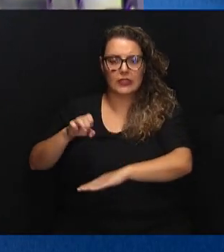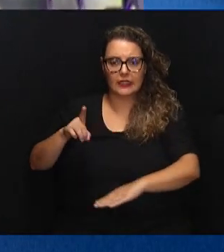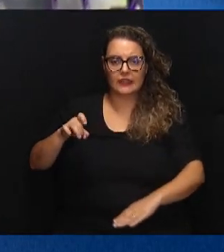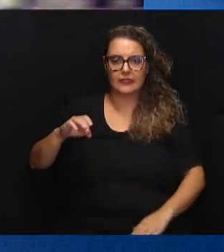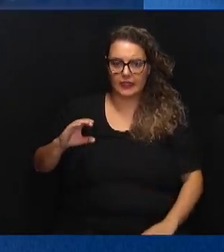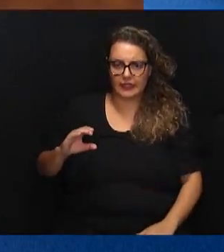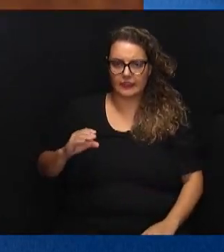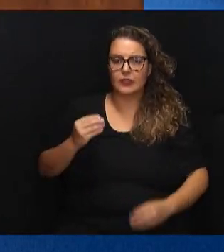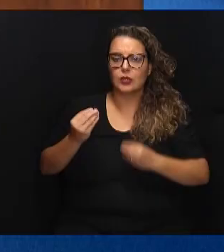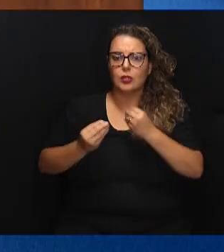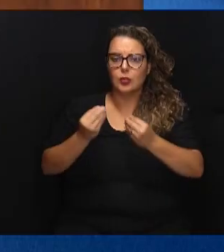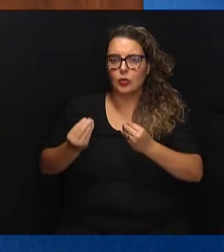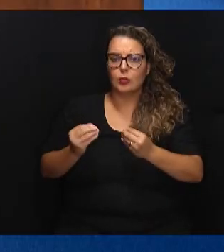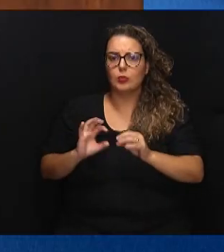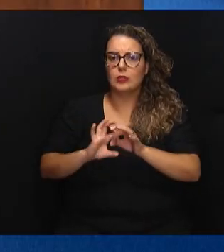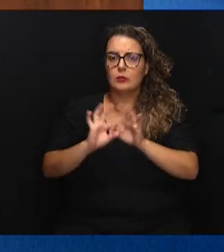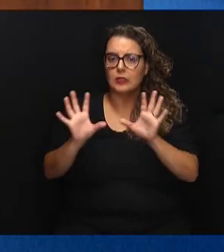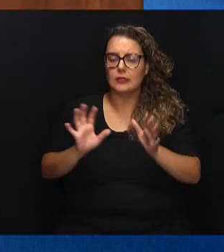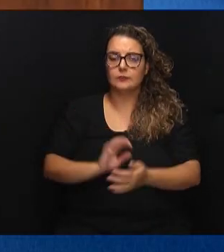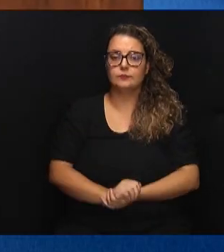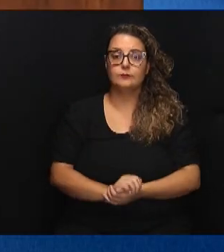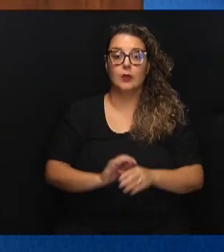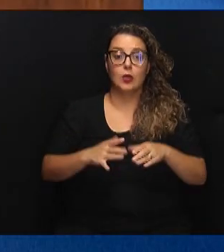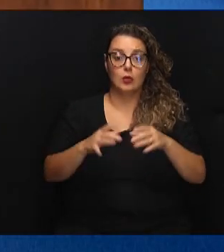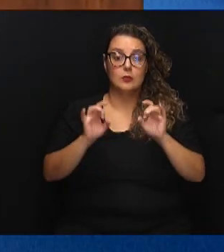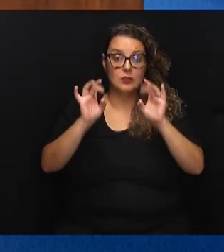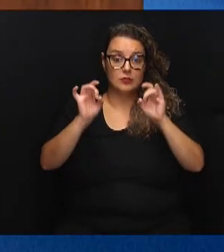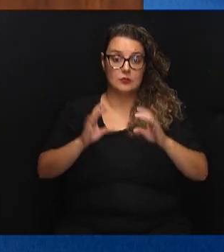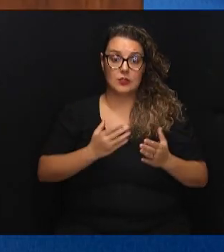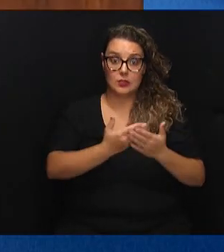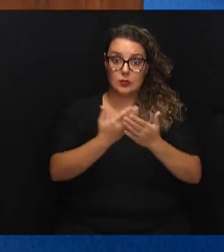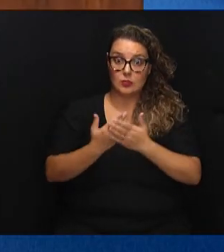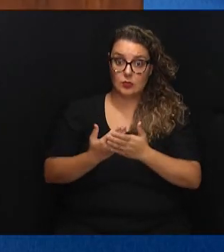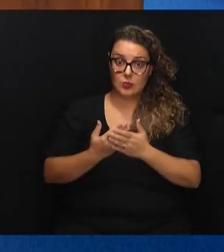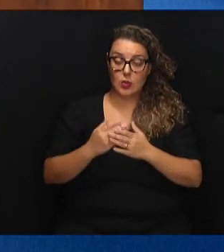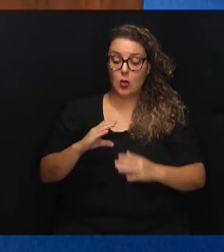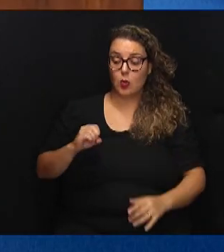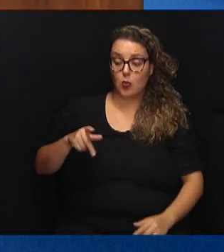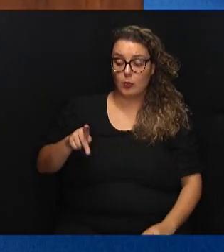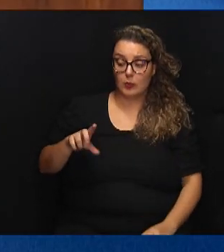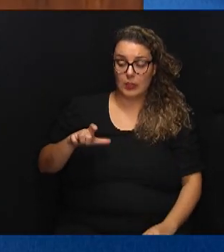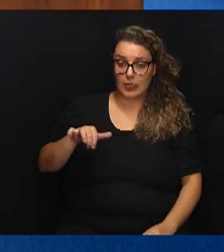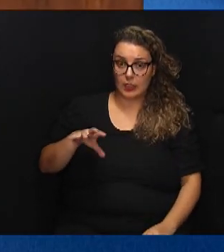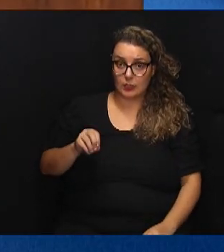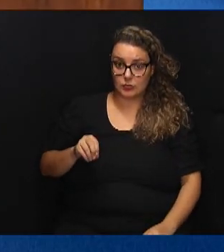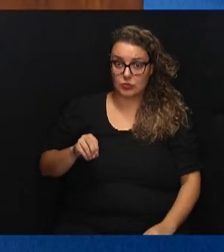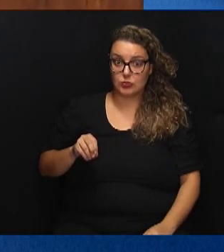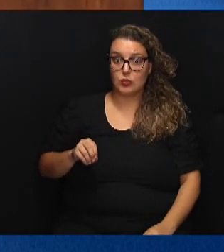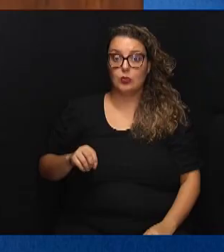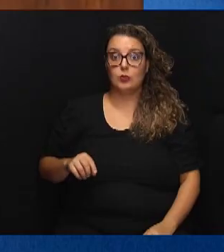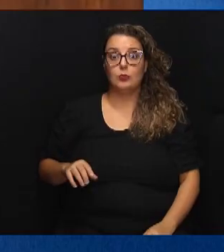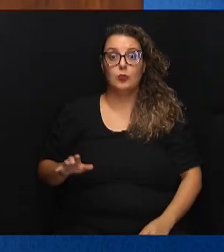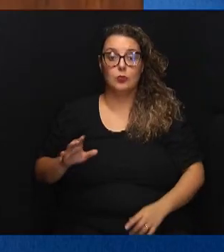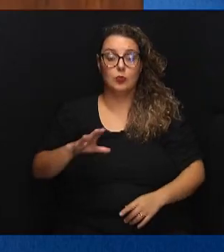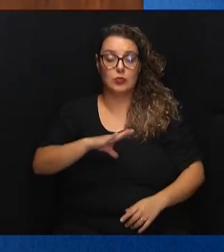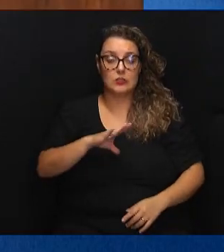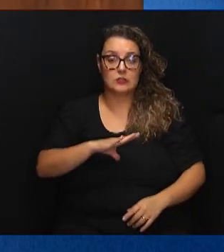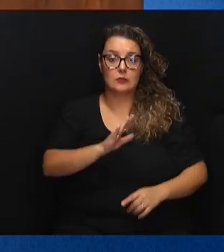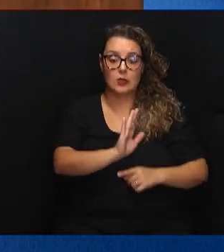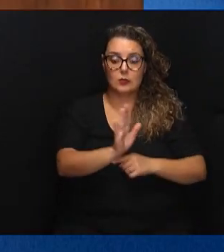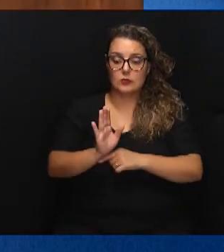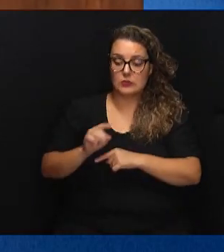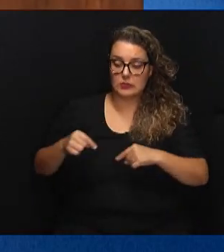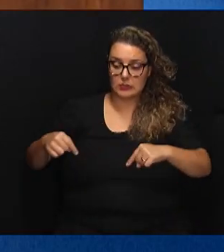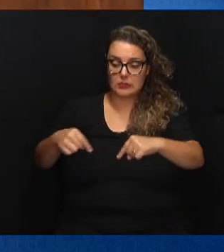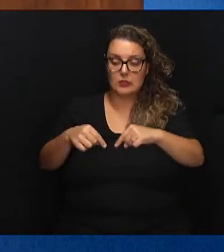do veículo. Comissão Especial de Estudos sobre o Complexo Municipal de Salas de Cinema realiza a primeira